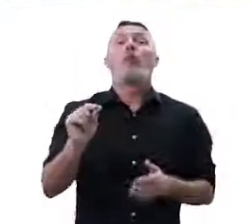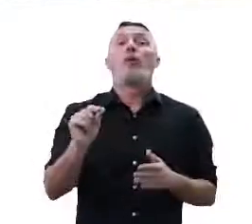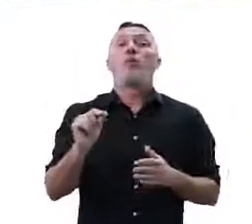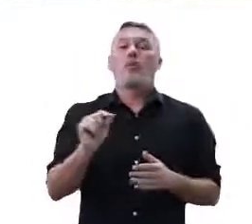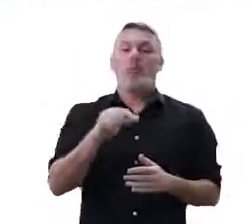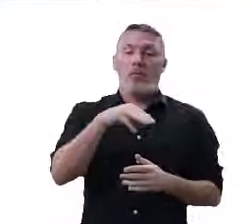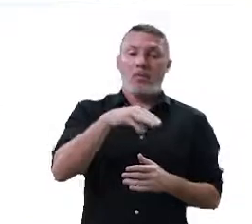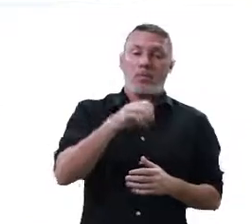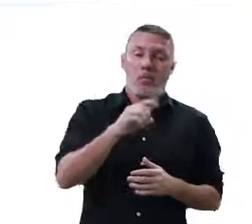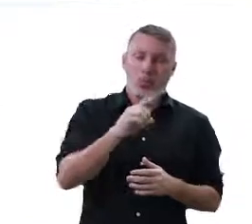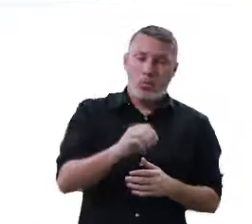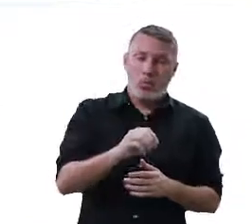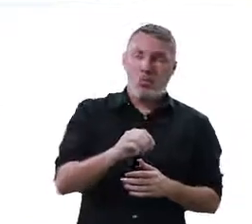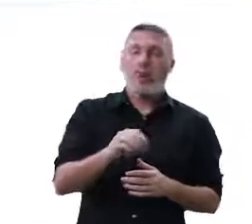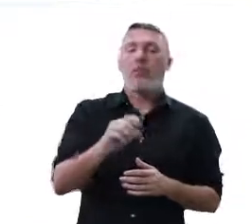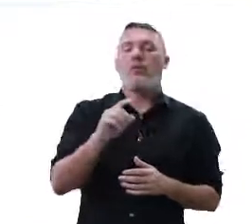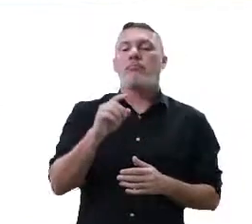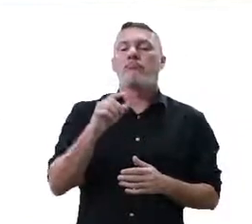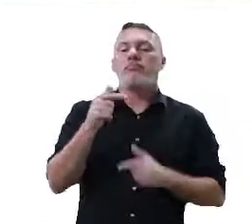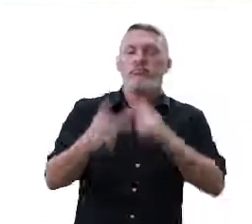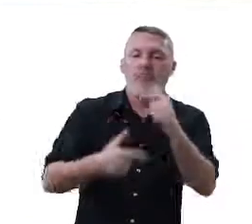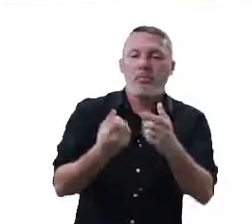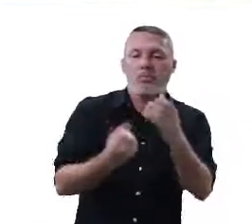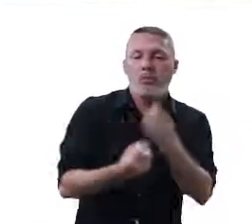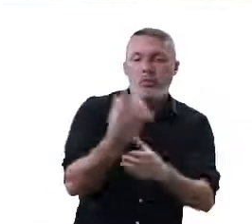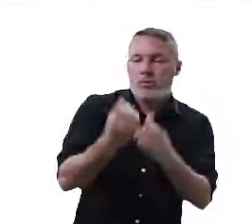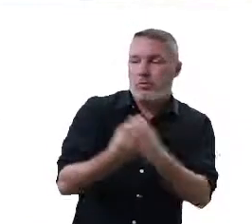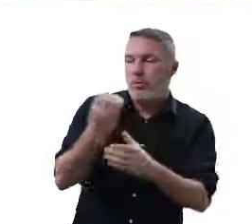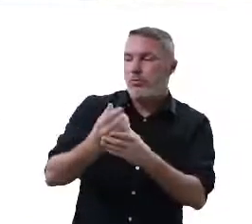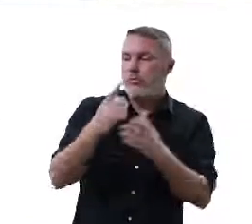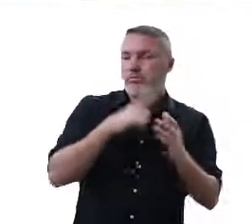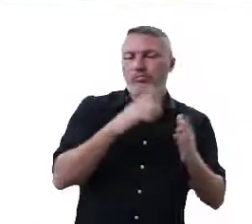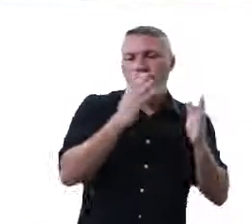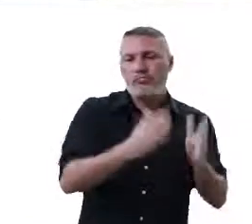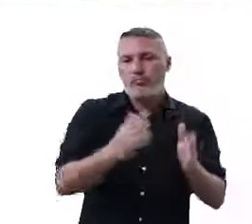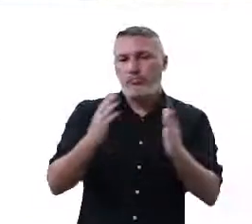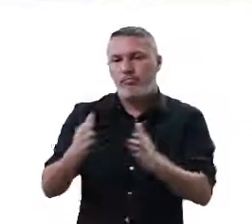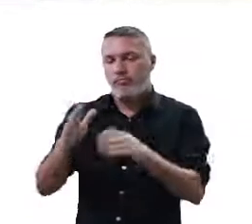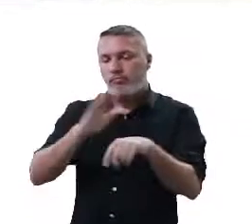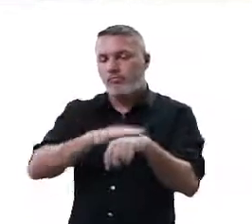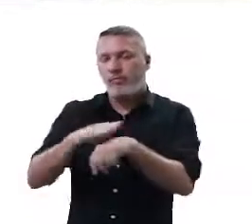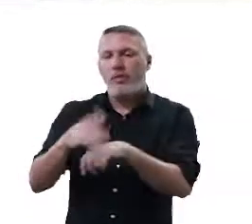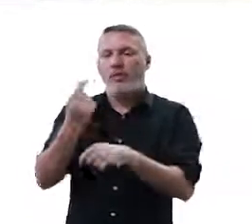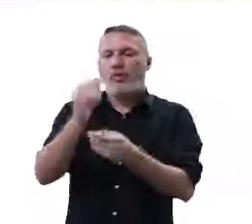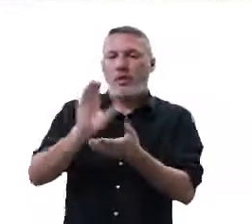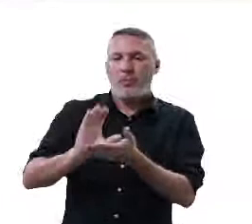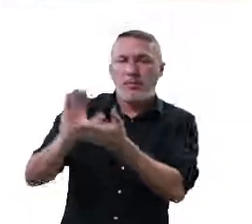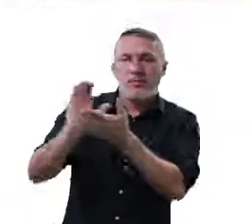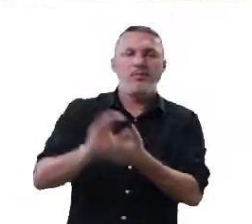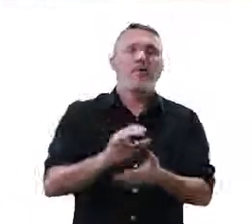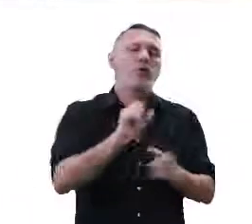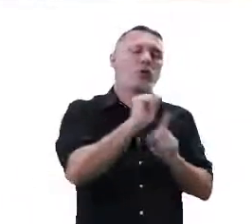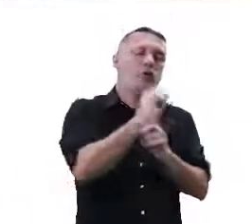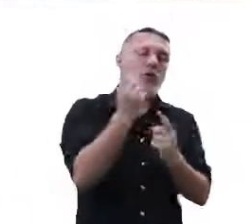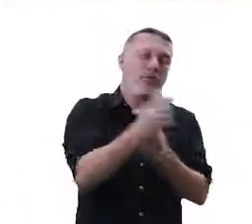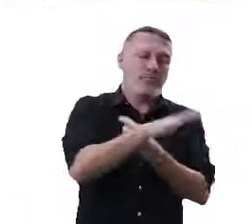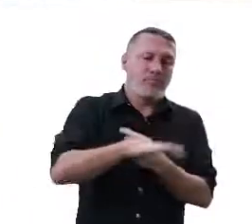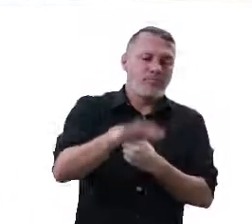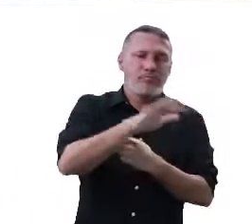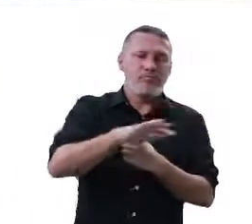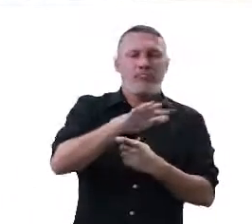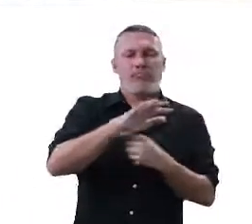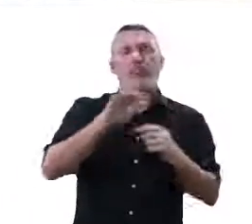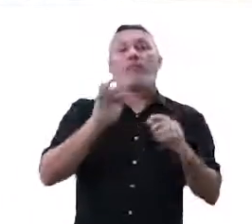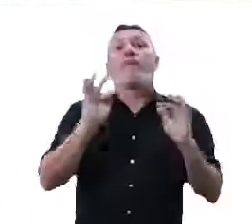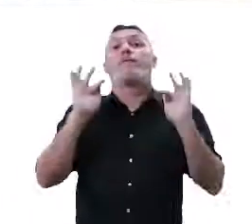trabalha assim. Modo de produção comunal primitivo, modo de produção escravista antigo, modo de produção feudal, modo de produção capitalista, modo